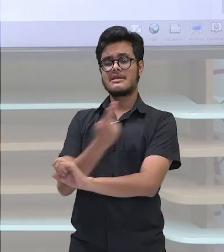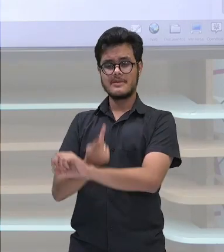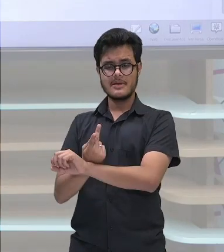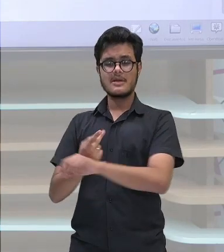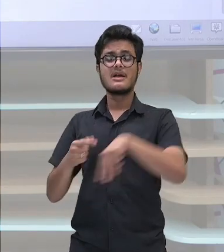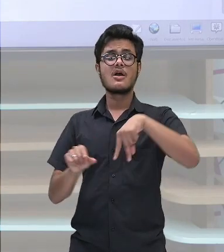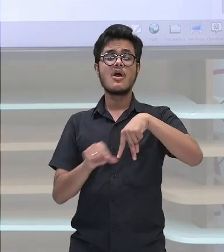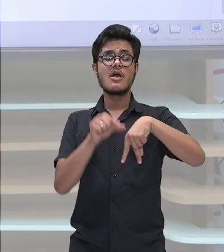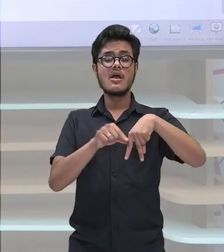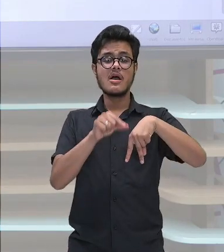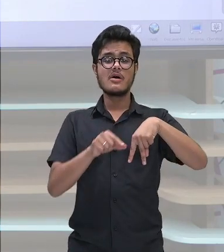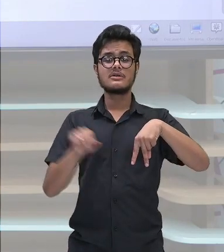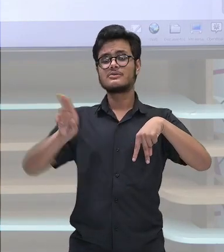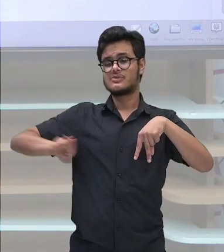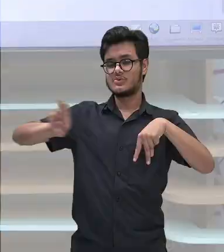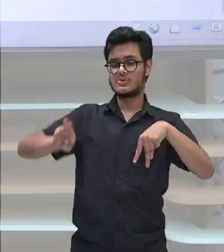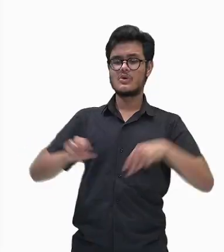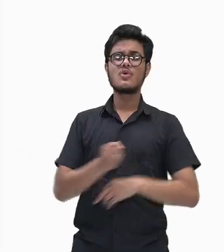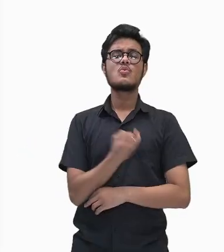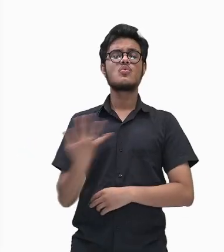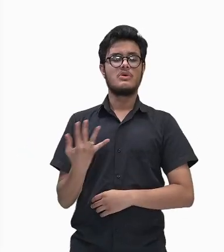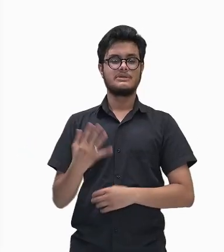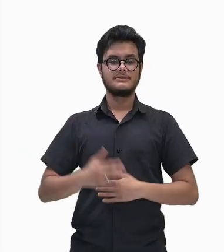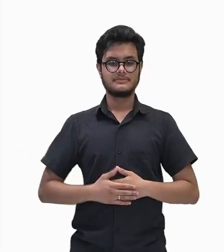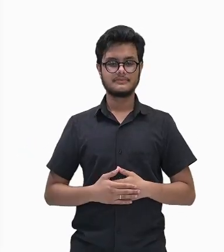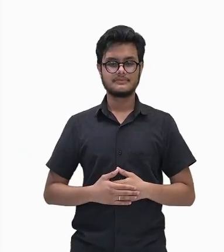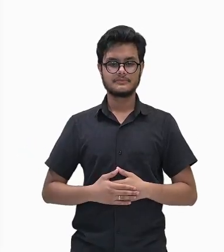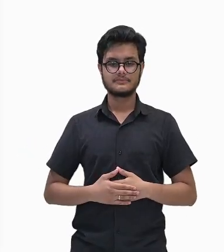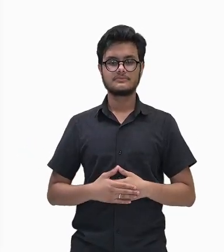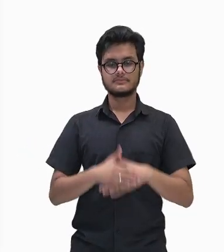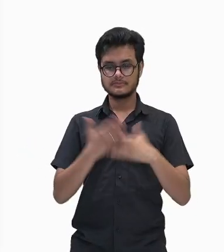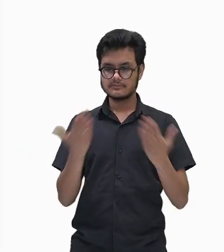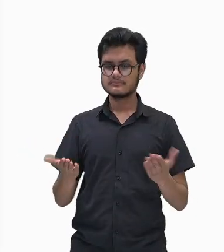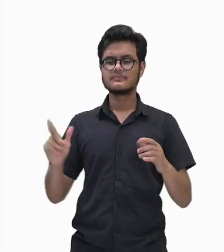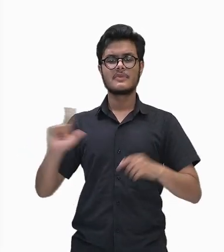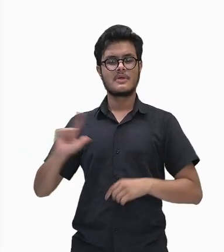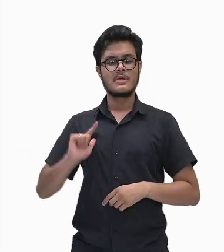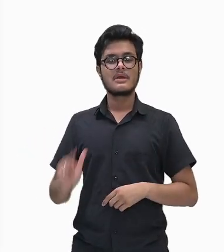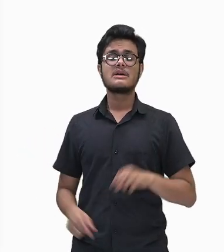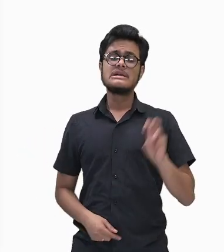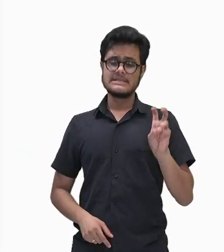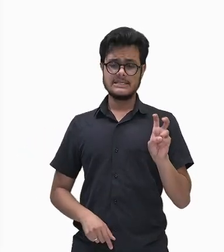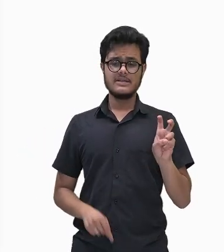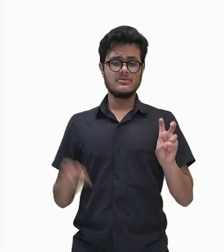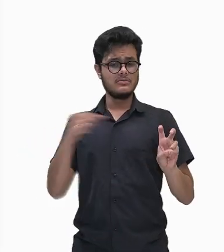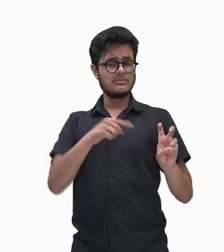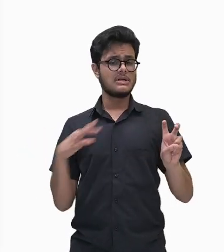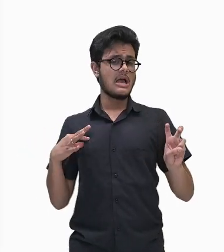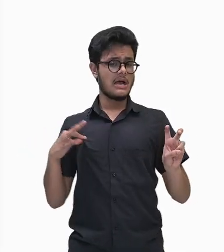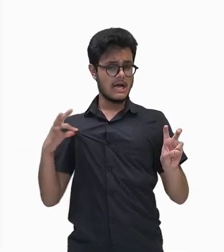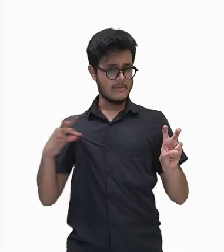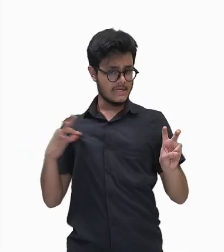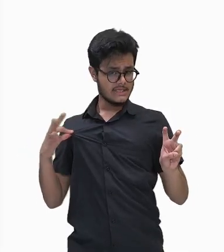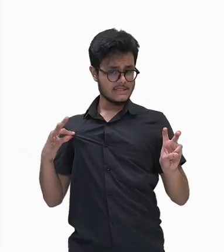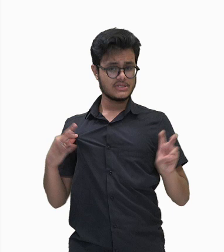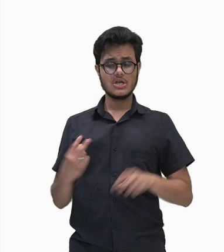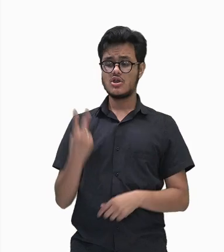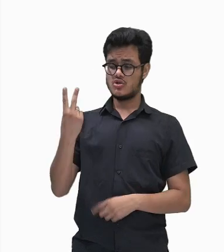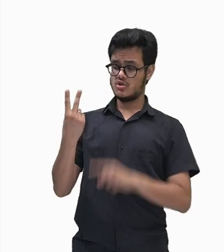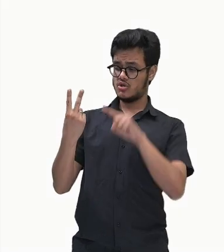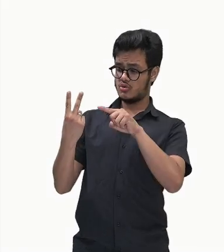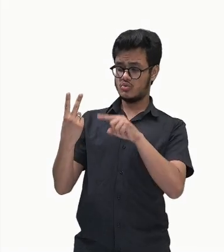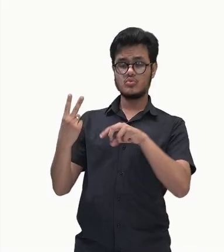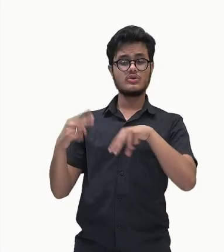calças que ele tem vamos ver quantas opções a gente vai ter Então temos aí as idades cinco